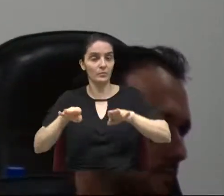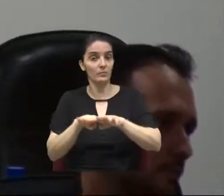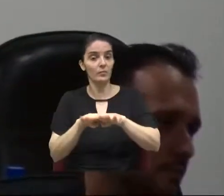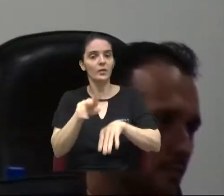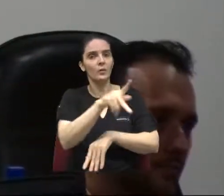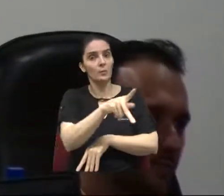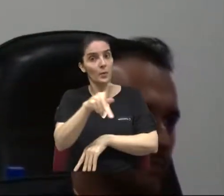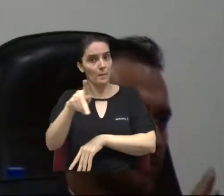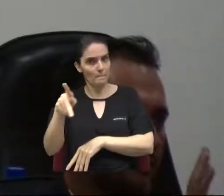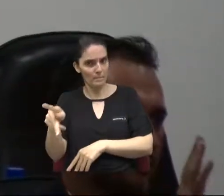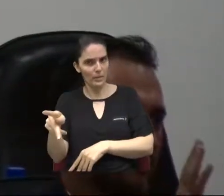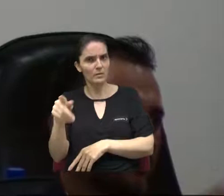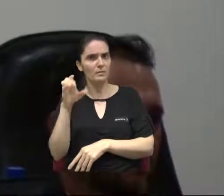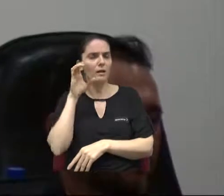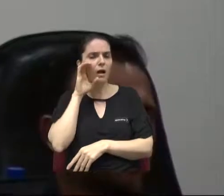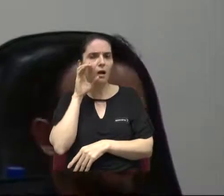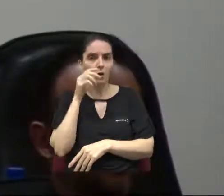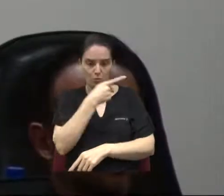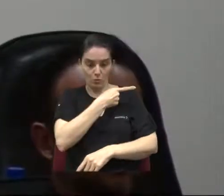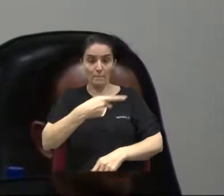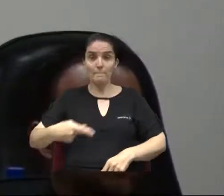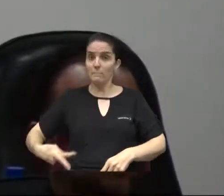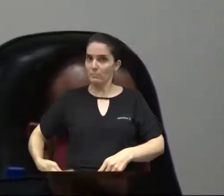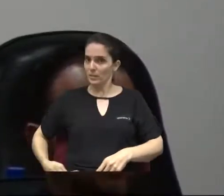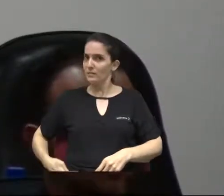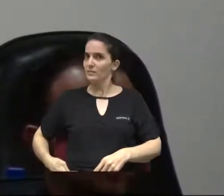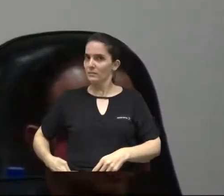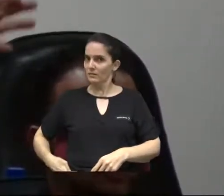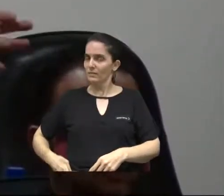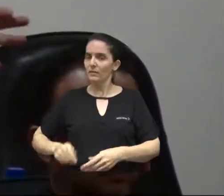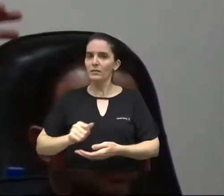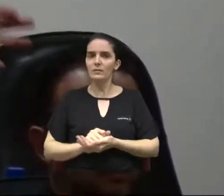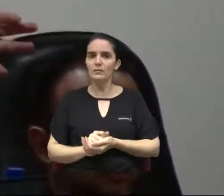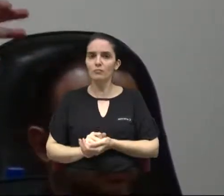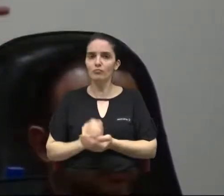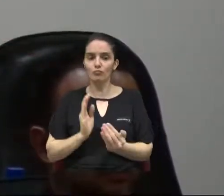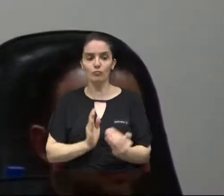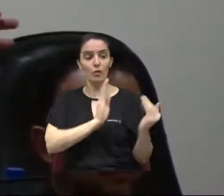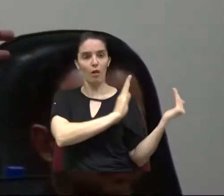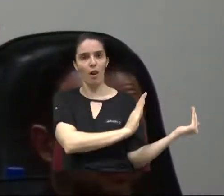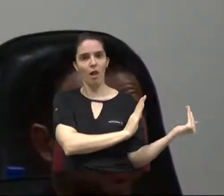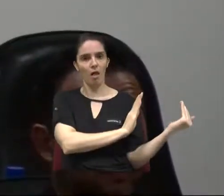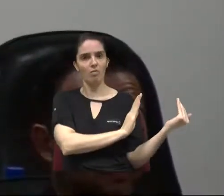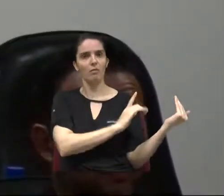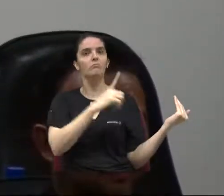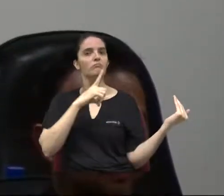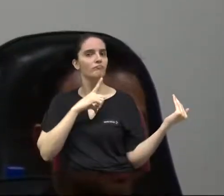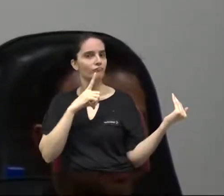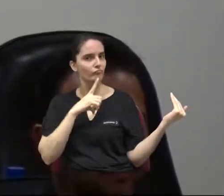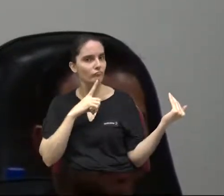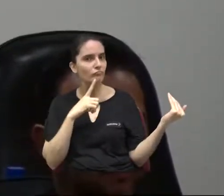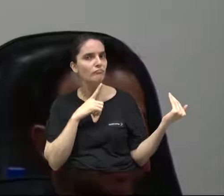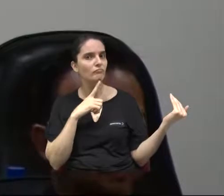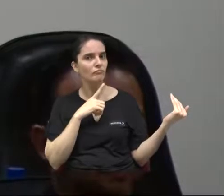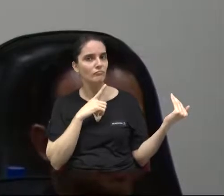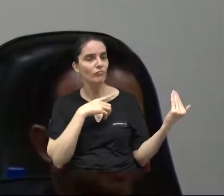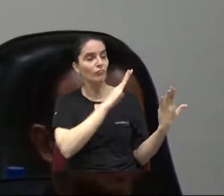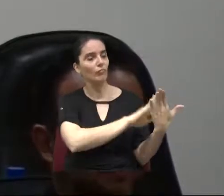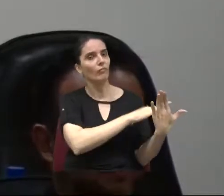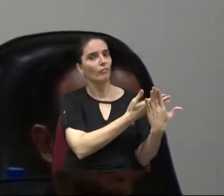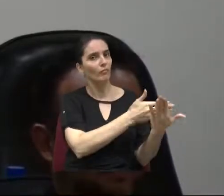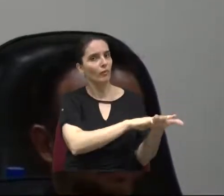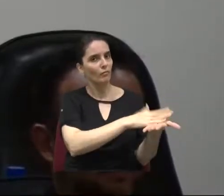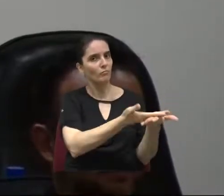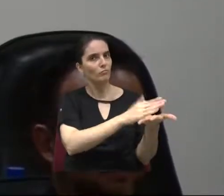dias, uma coisa que me chamou a atenção, o novo presidente, e aí do lado ele já tinha uma professora